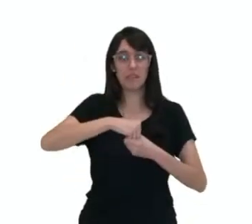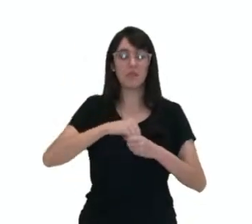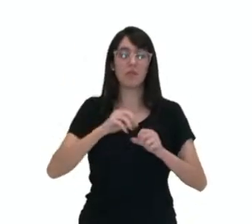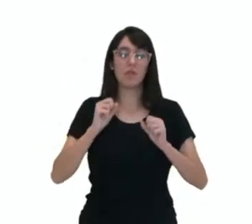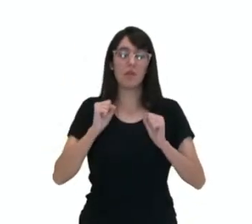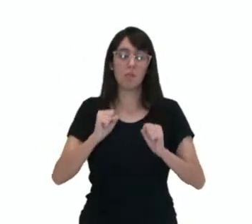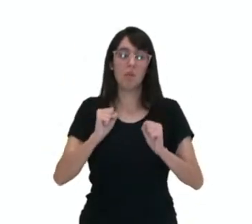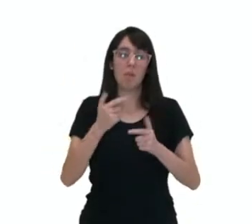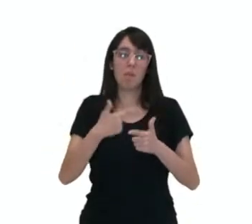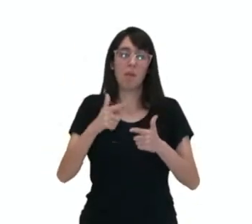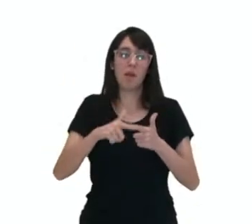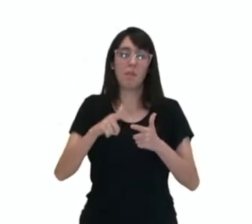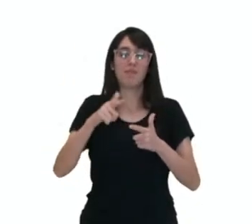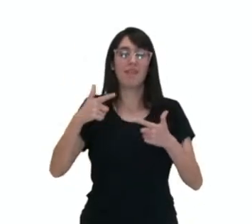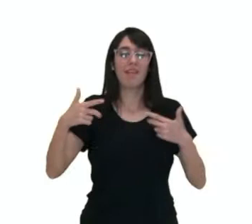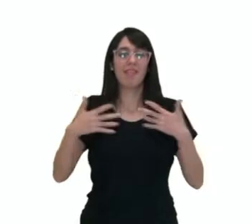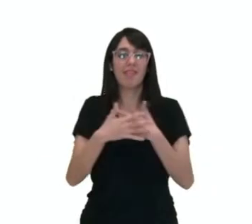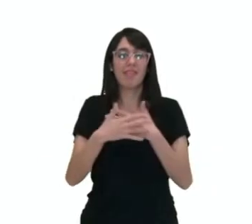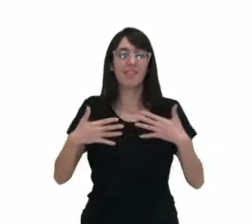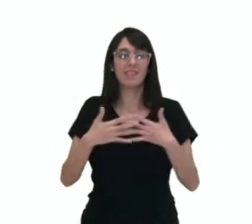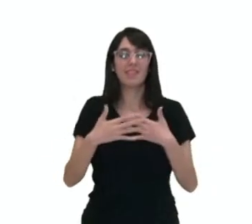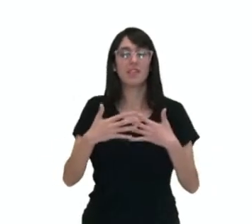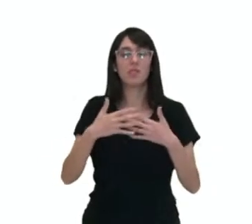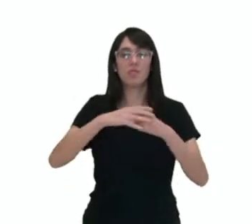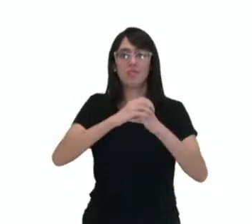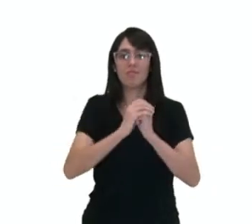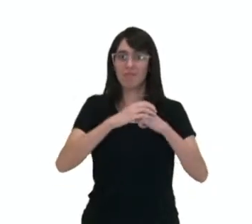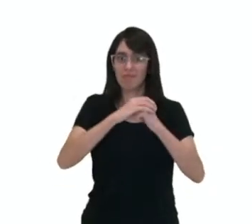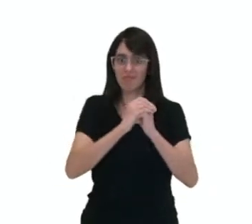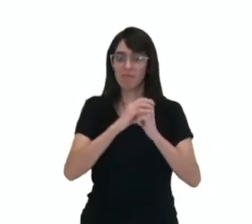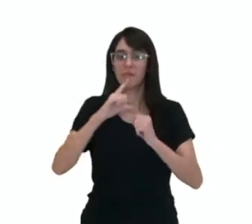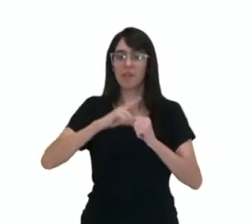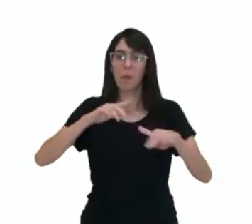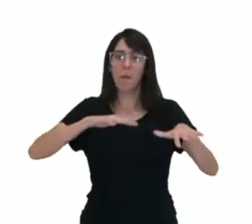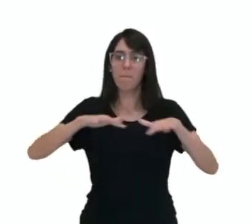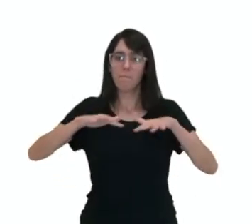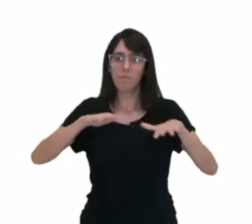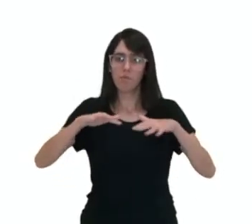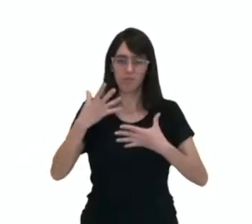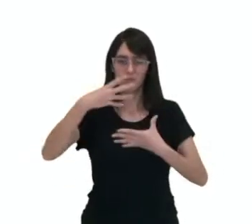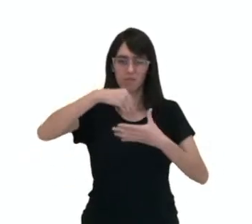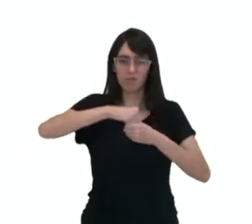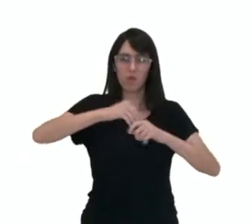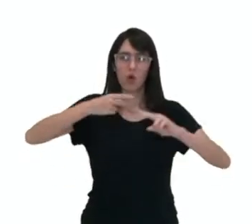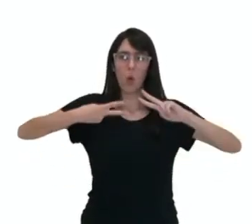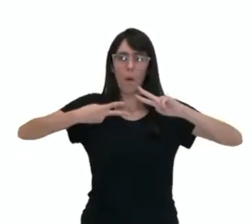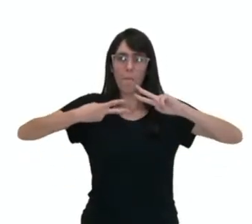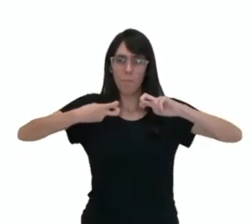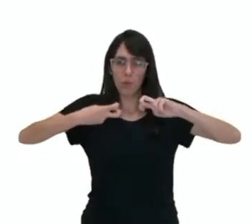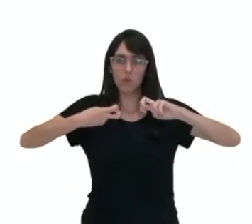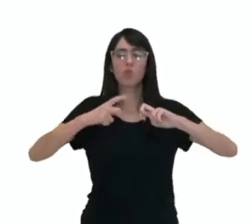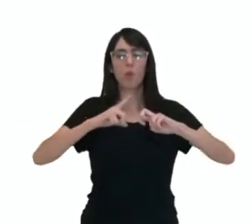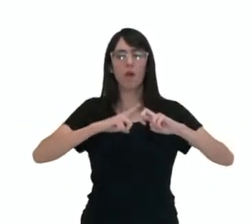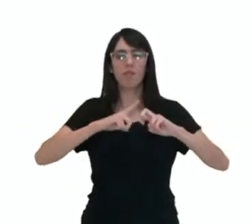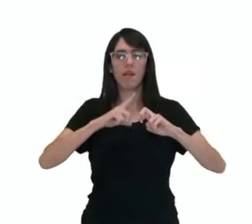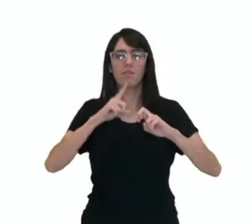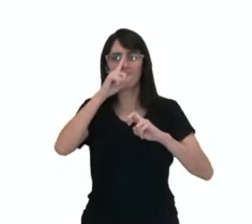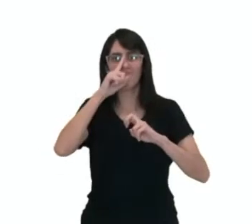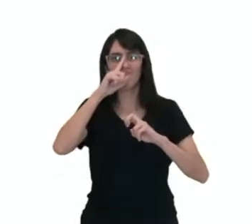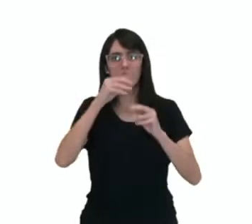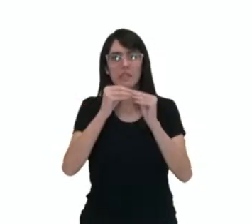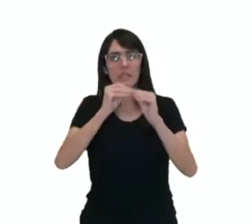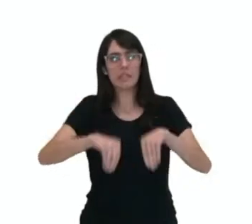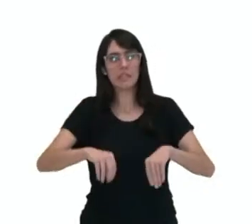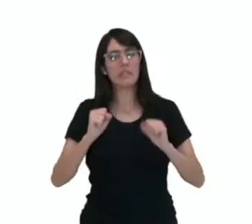tecido cartilaginoso. Nessas regiões, os músculos que fazem a movimentação das articulações geralmente estão inseridos. Então,